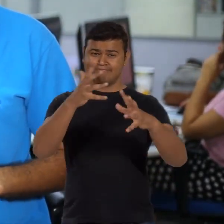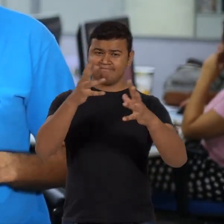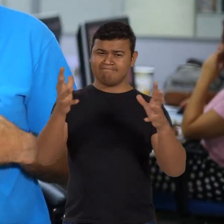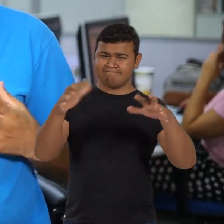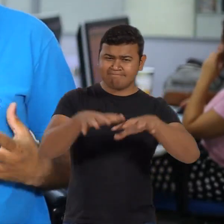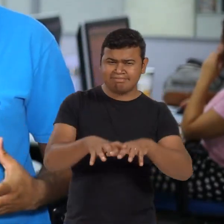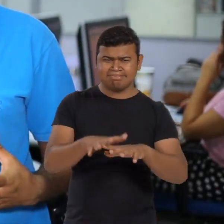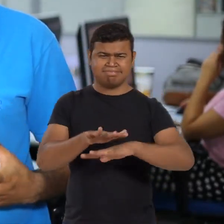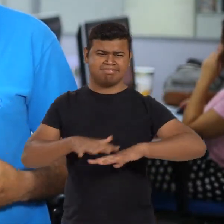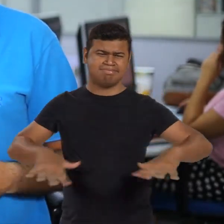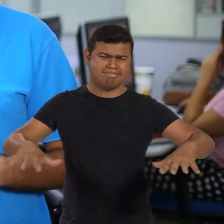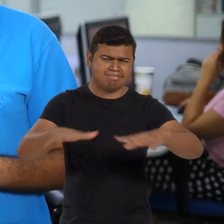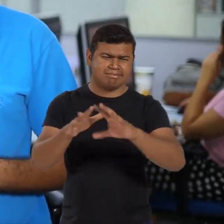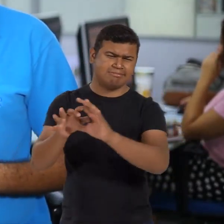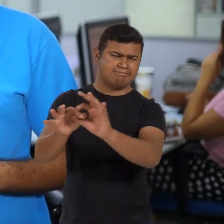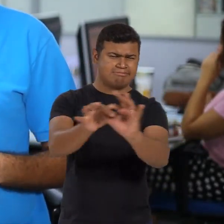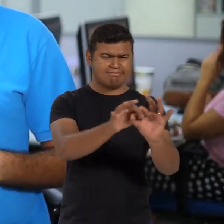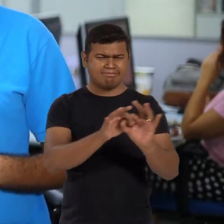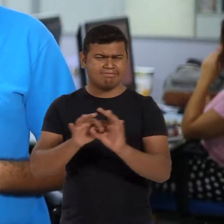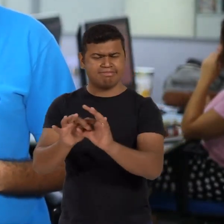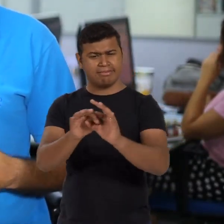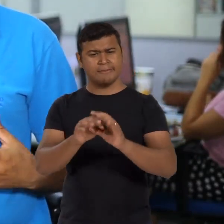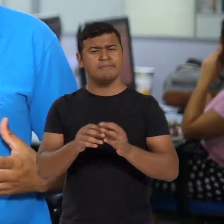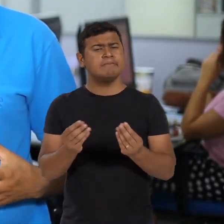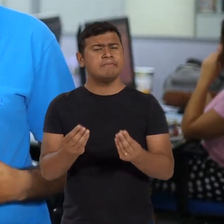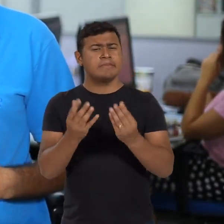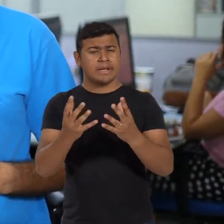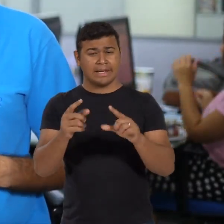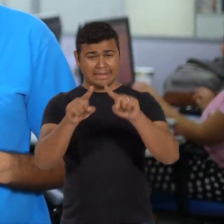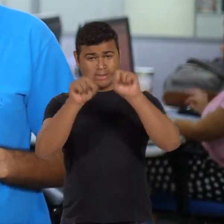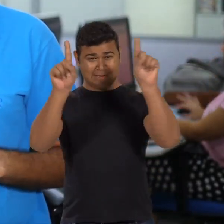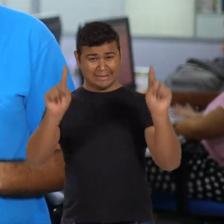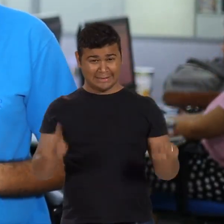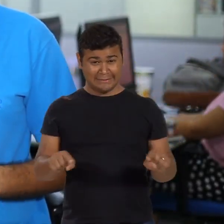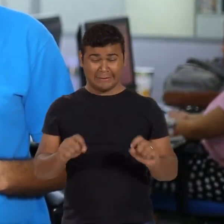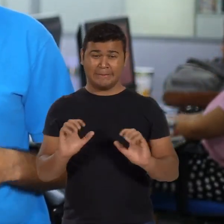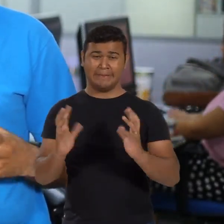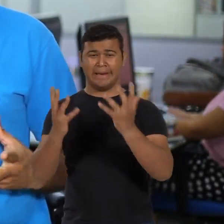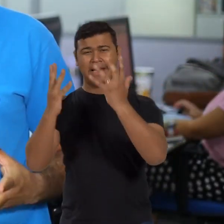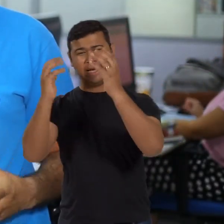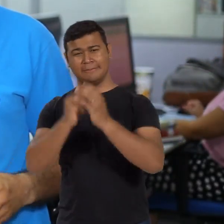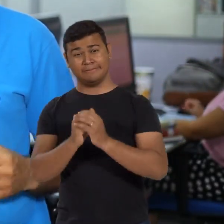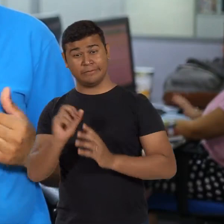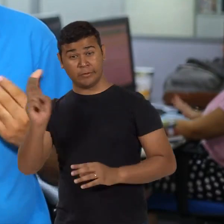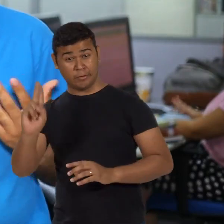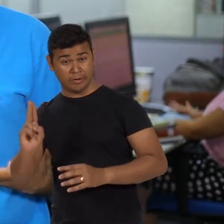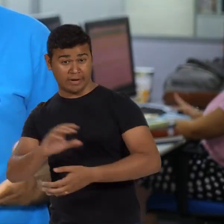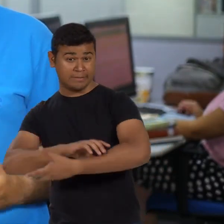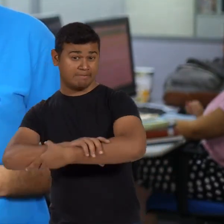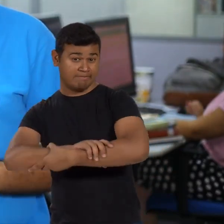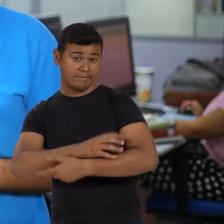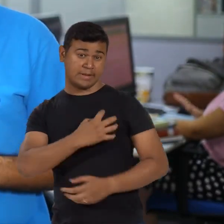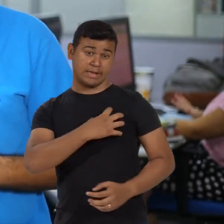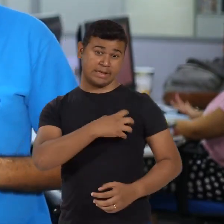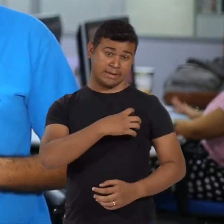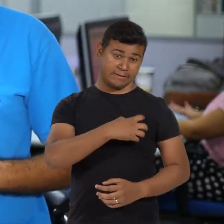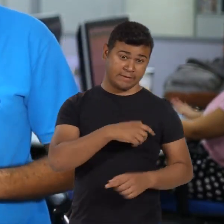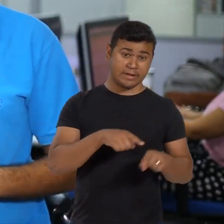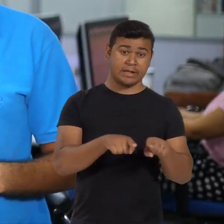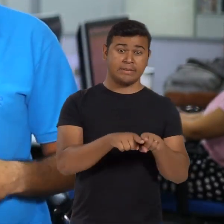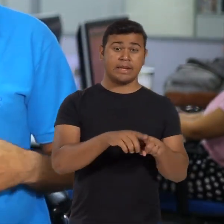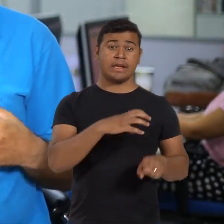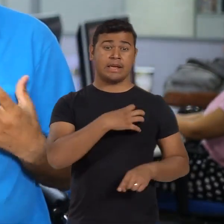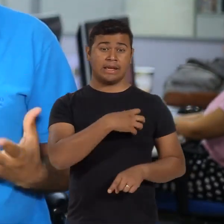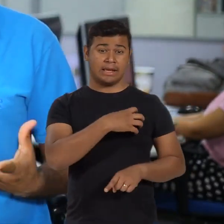integrar para construir o evento é para comemorar o dia do servidor público envolve a univasf e fc tom